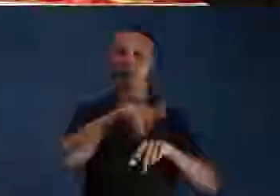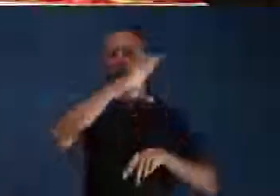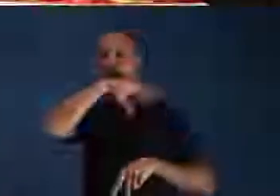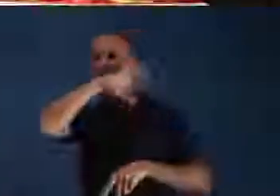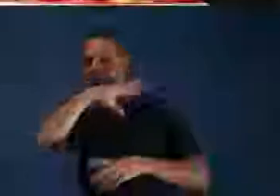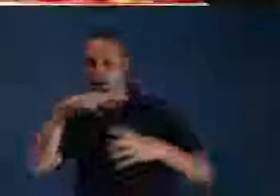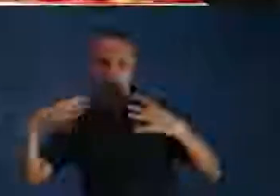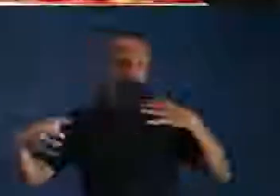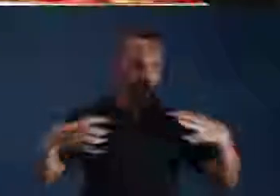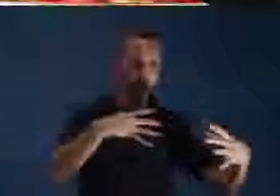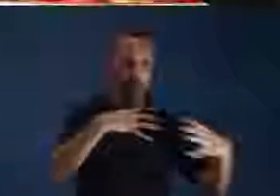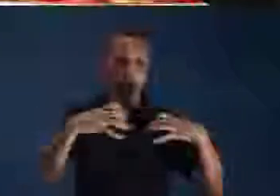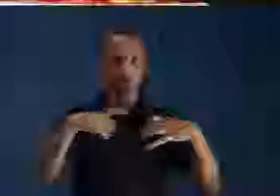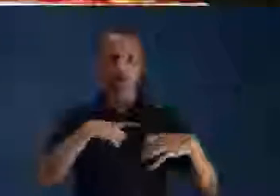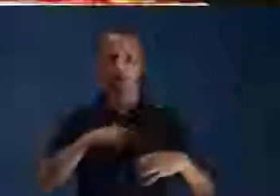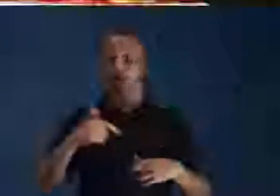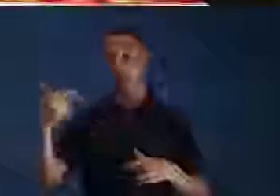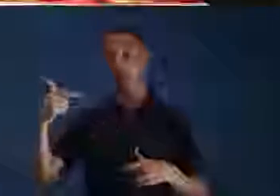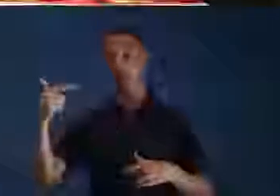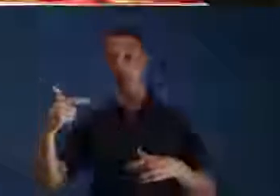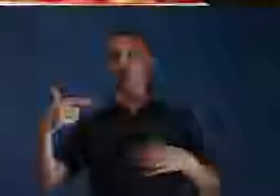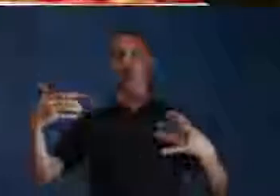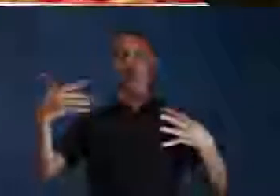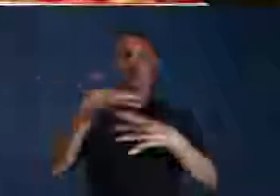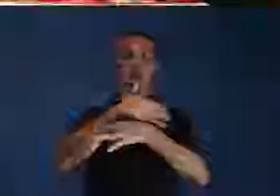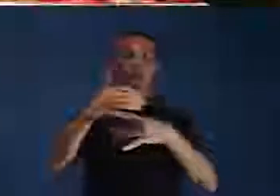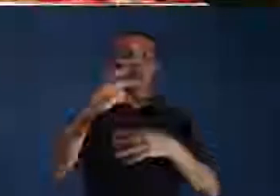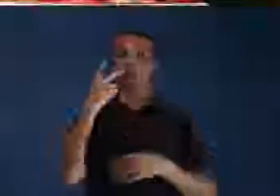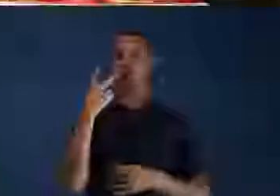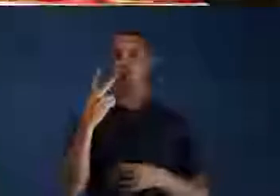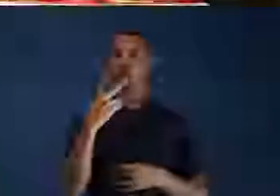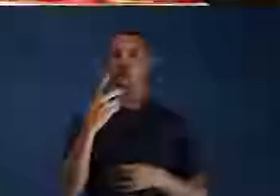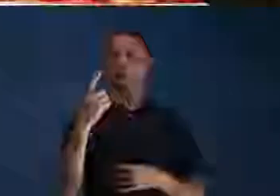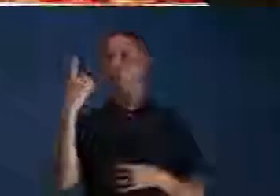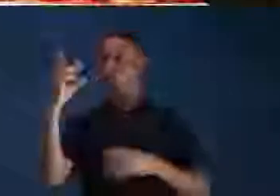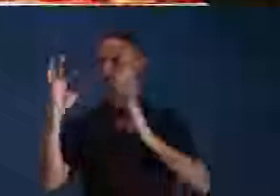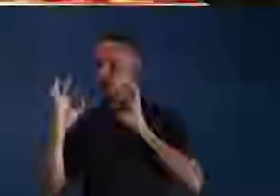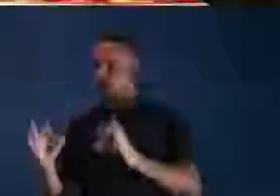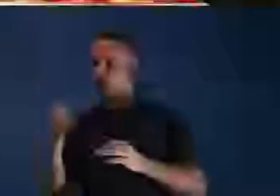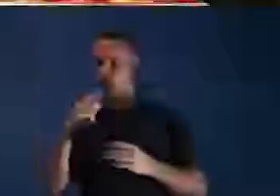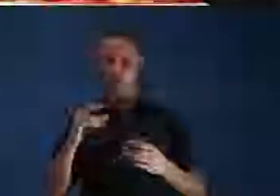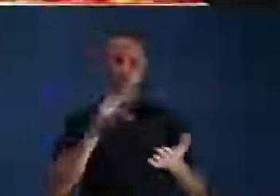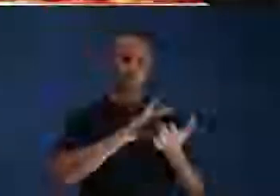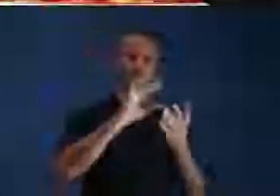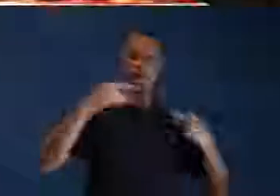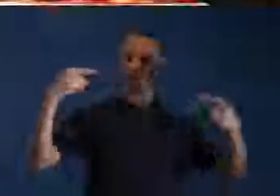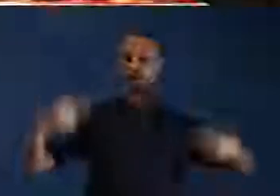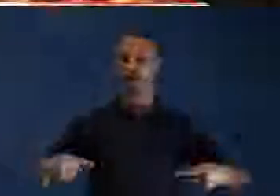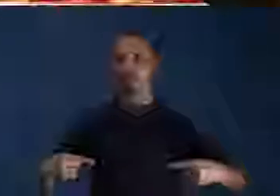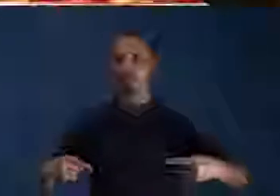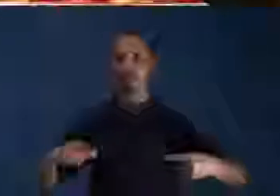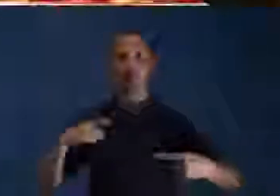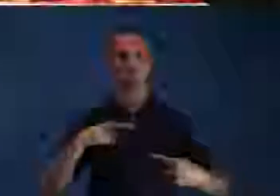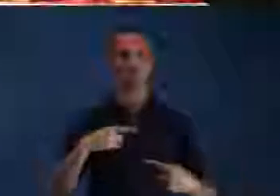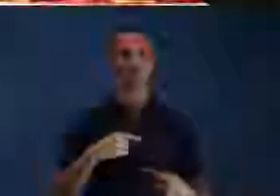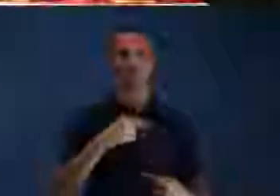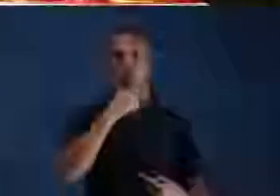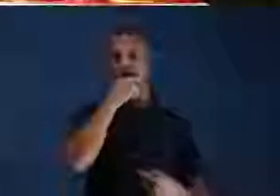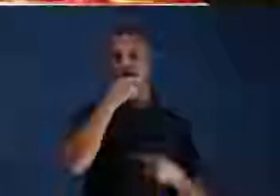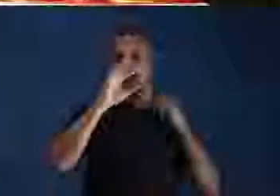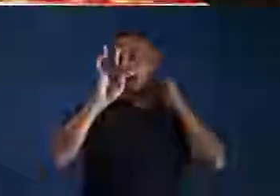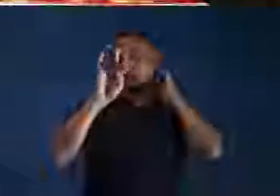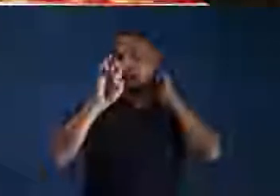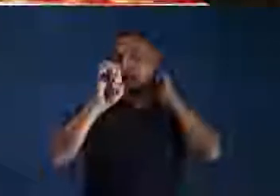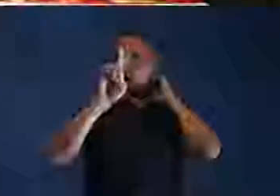segunda, interligadas, duas cidades se contrapõem, uma justa e outra injusta. Teodoro exibe um